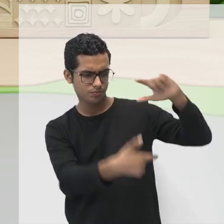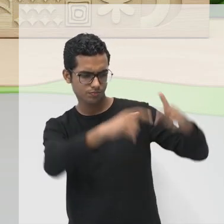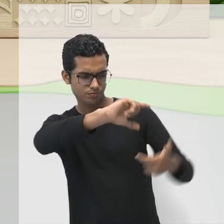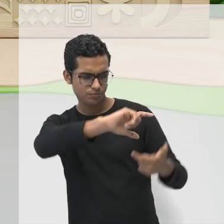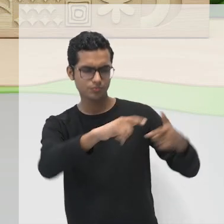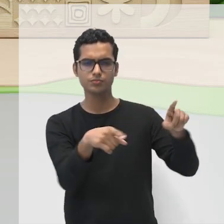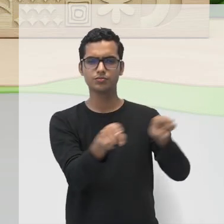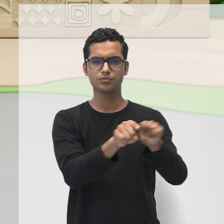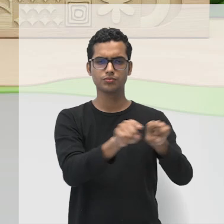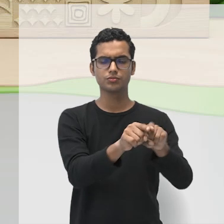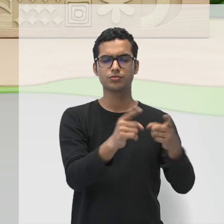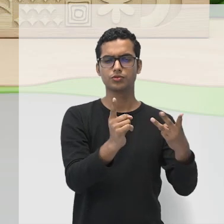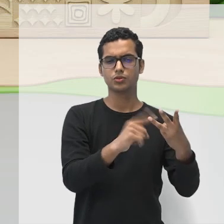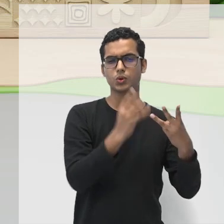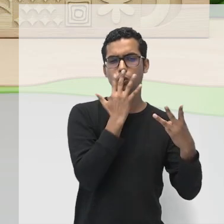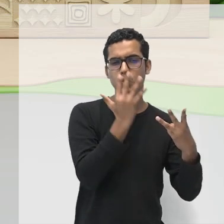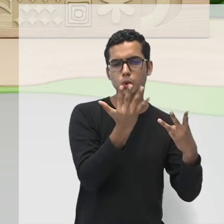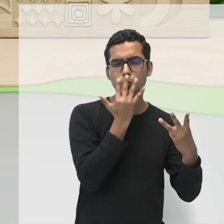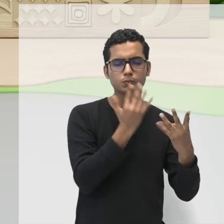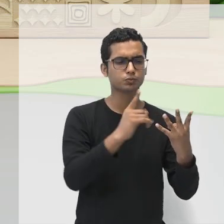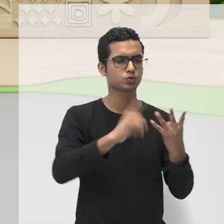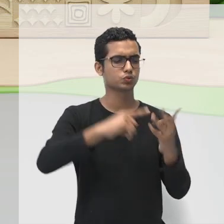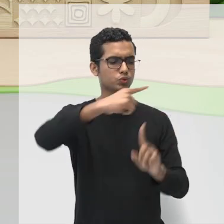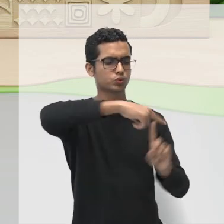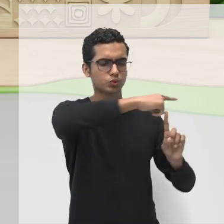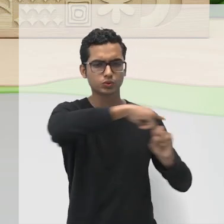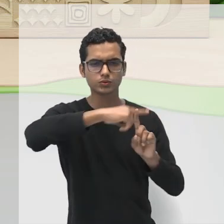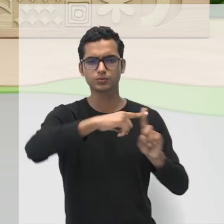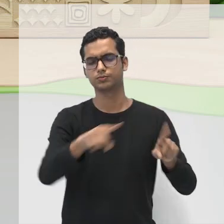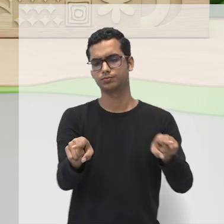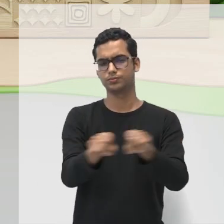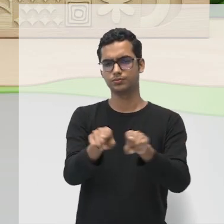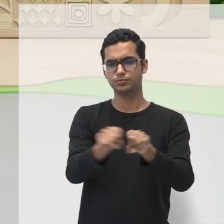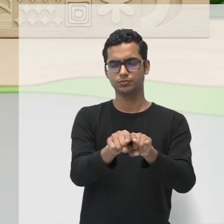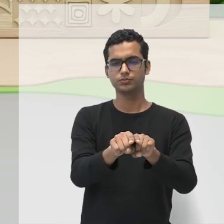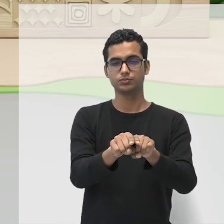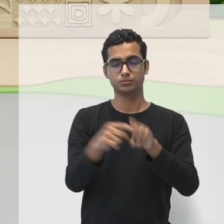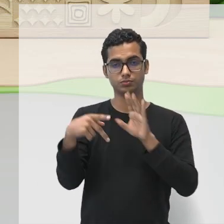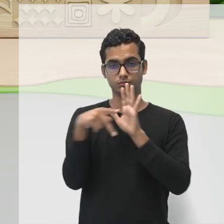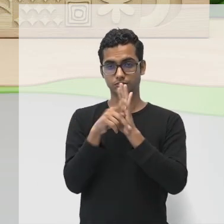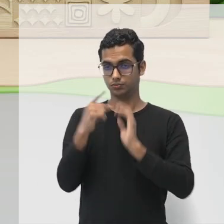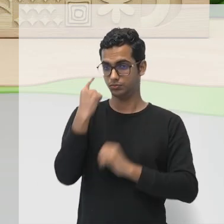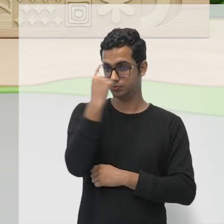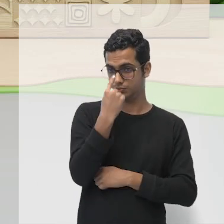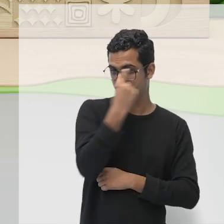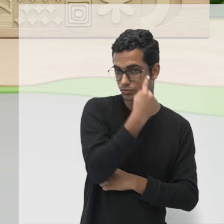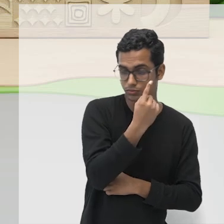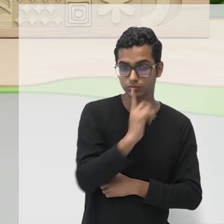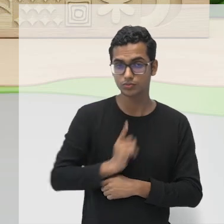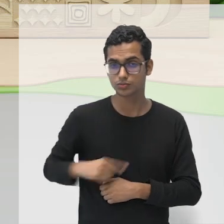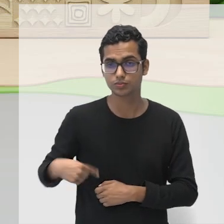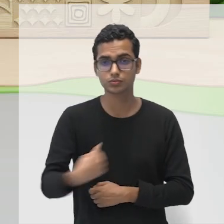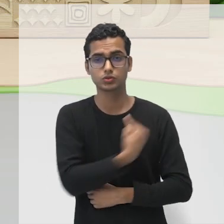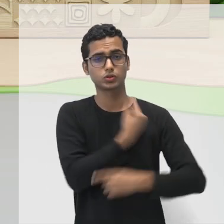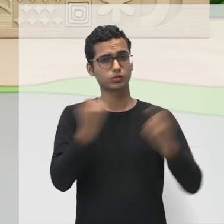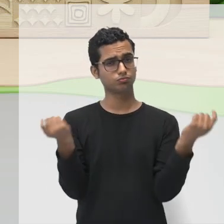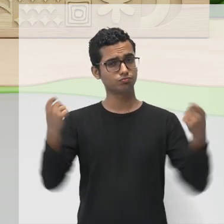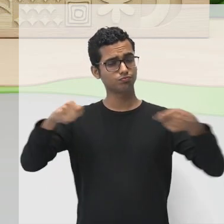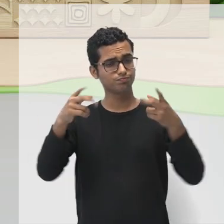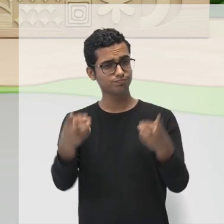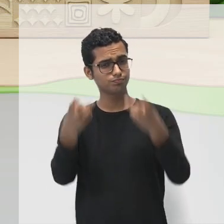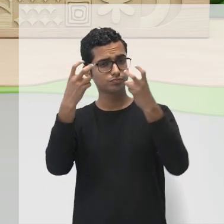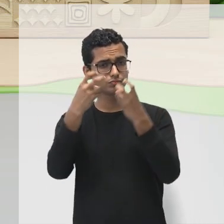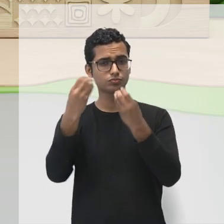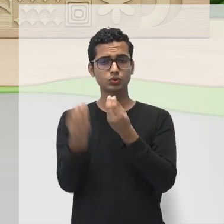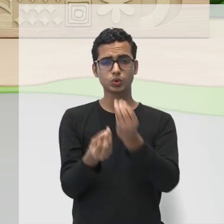né? As cores, as formas. Eles, os nossos olhos, nos permitem enxergar